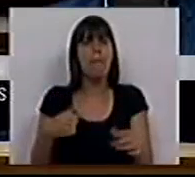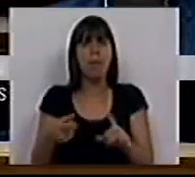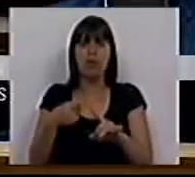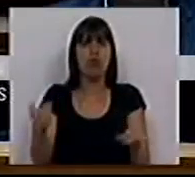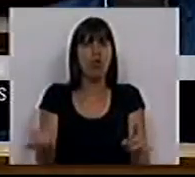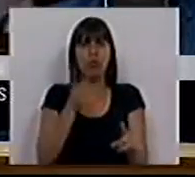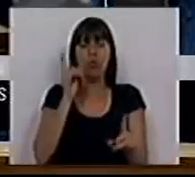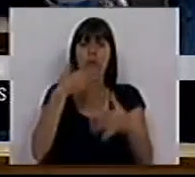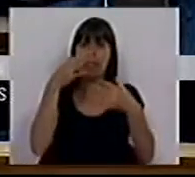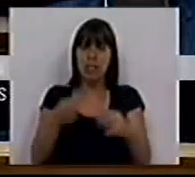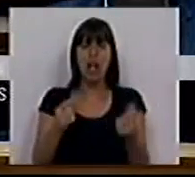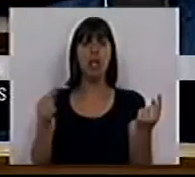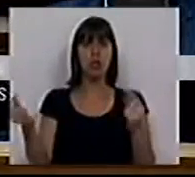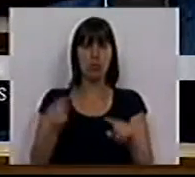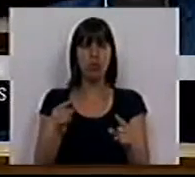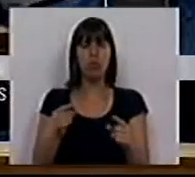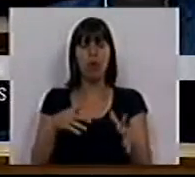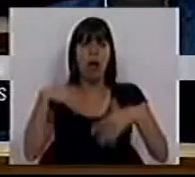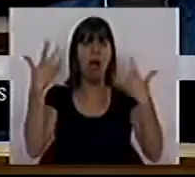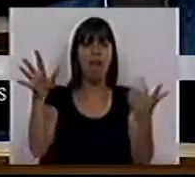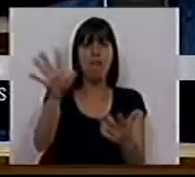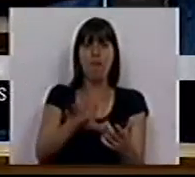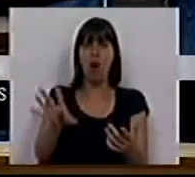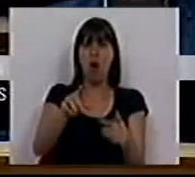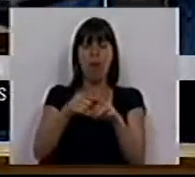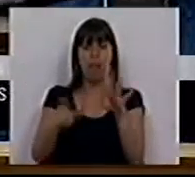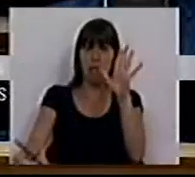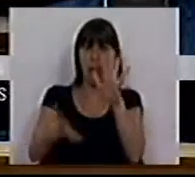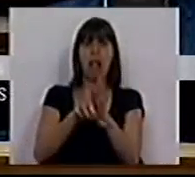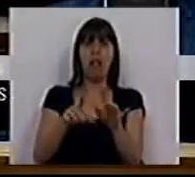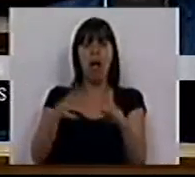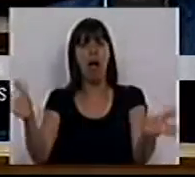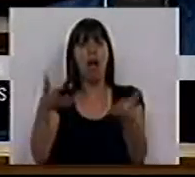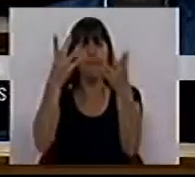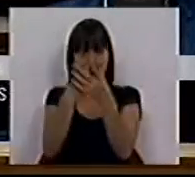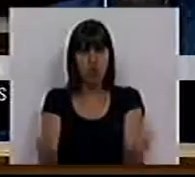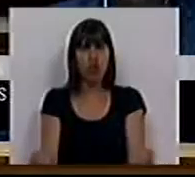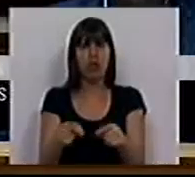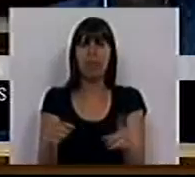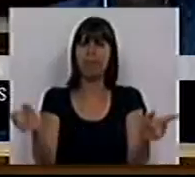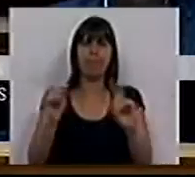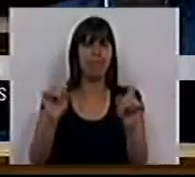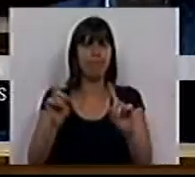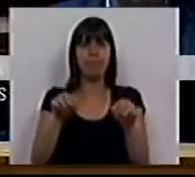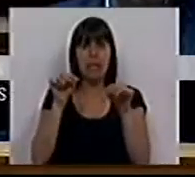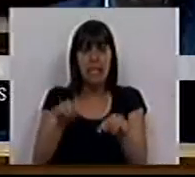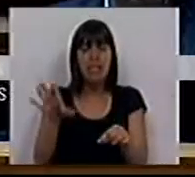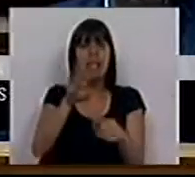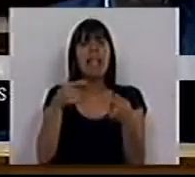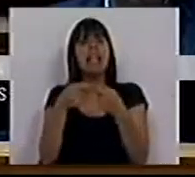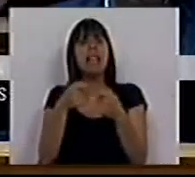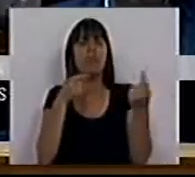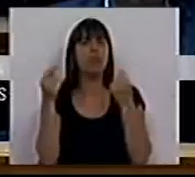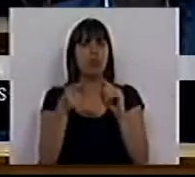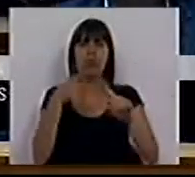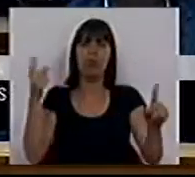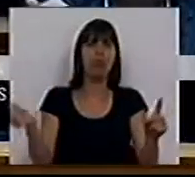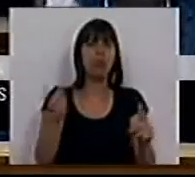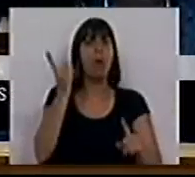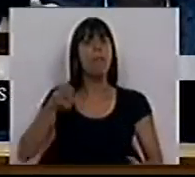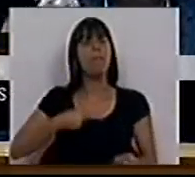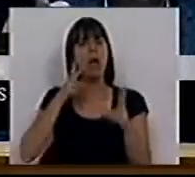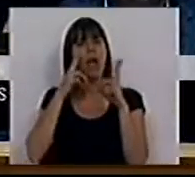será seguramente com discussões florentinas acerca da lei que o vamos resolver. Não vai ser com esse tipo de discussões.